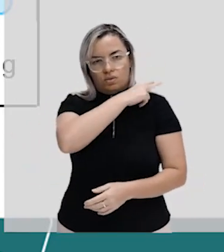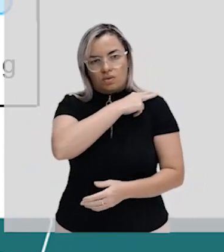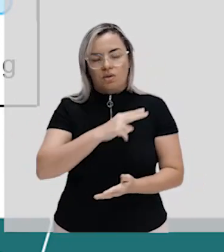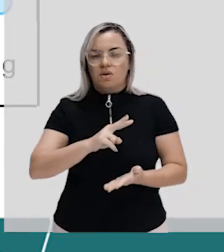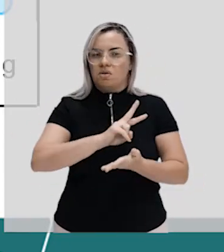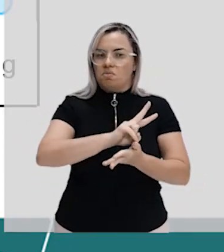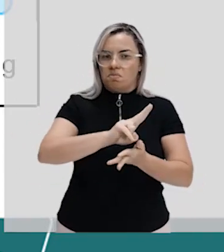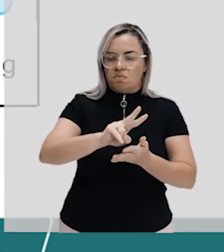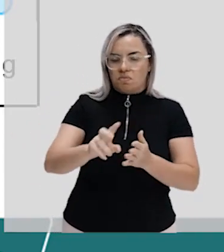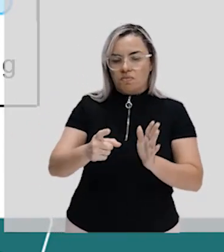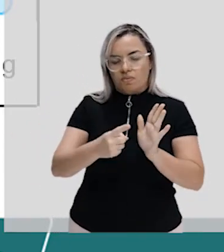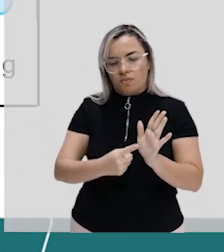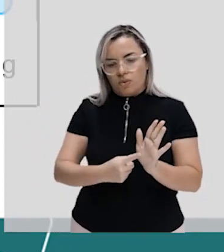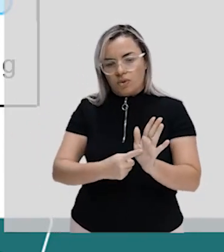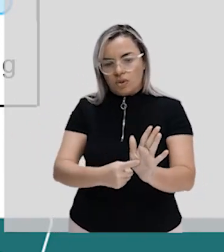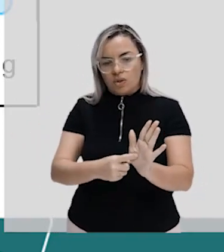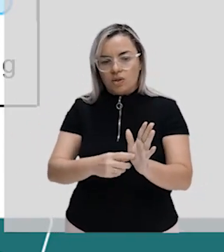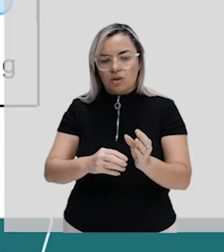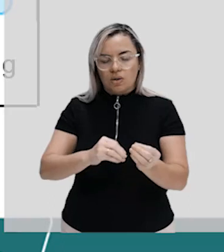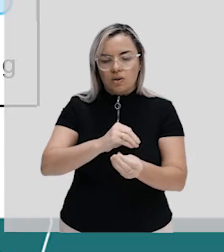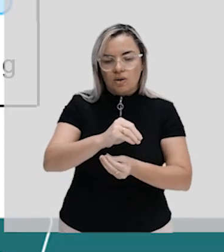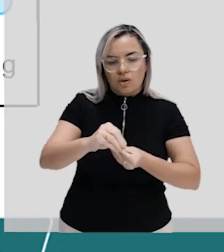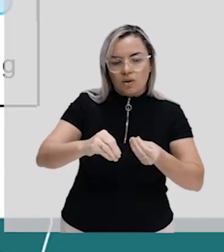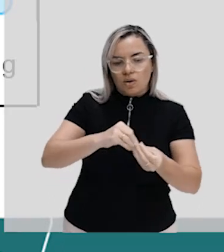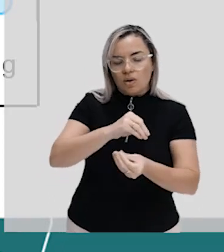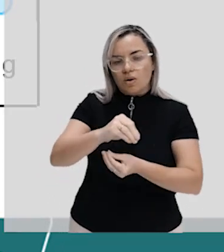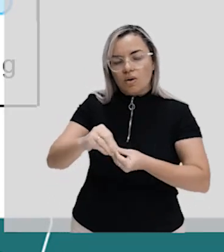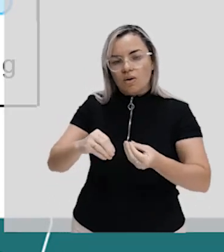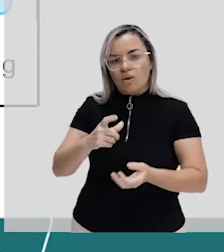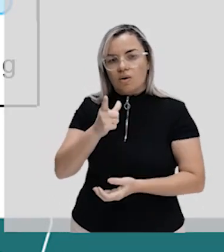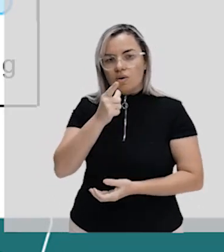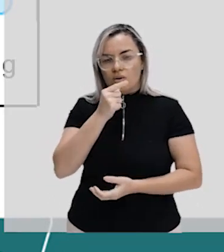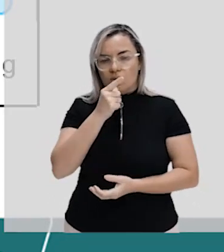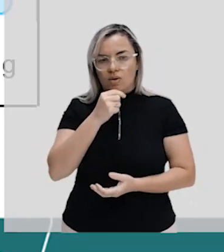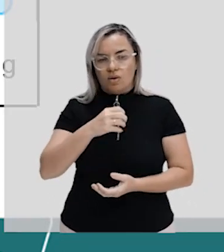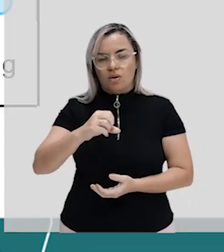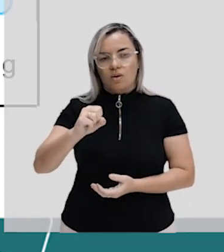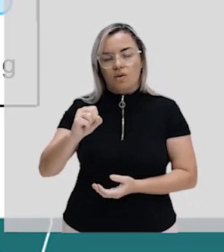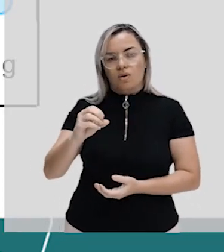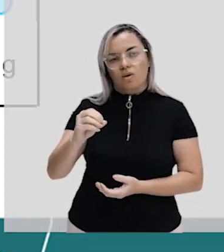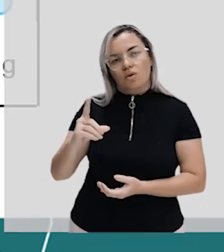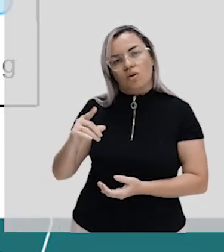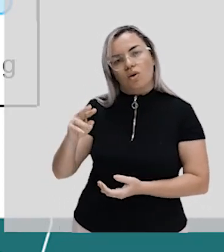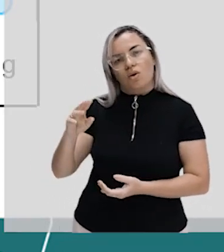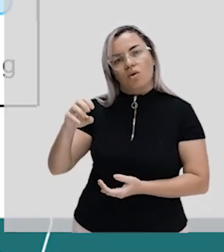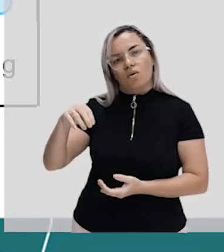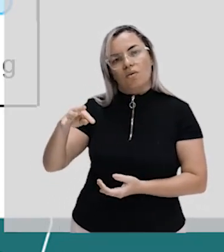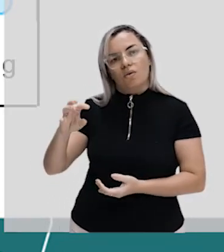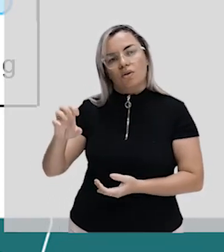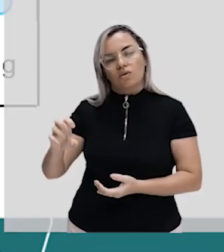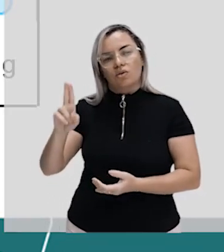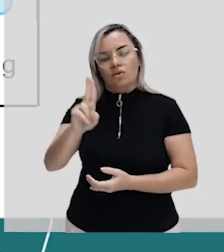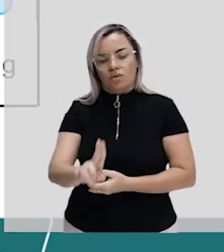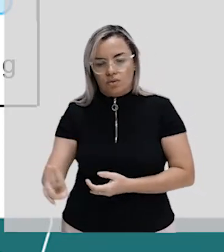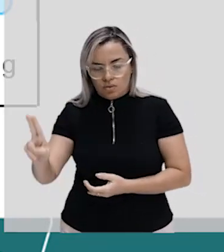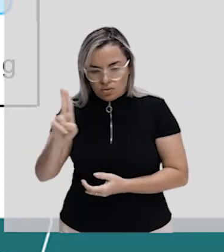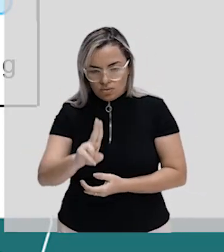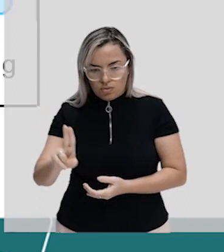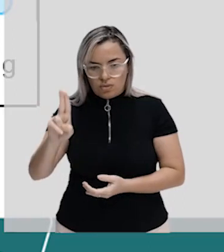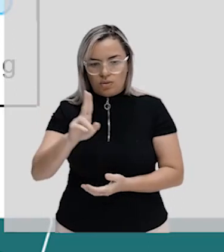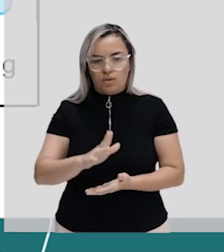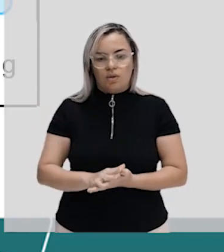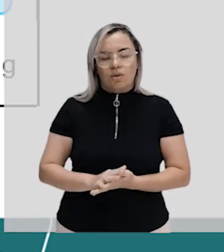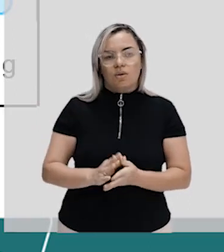solução aquosa é aquela solução que o solvente é a água, certo? Então, o solvente é a